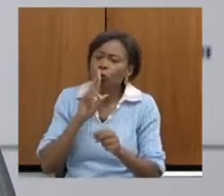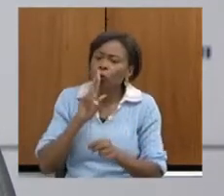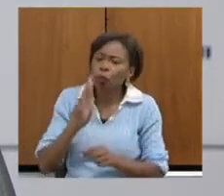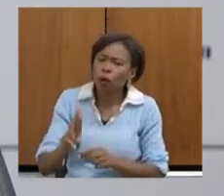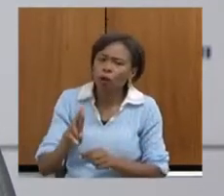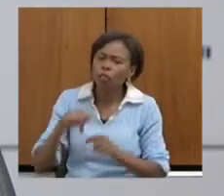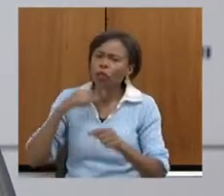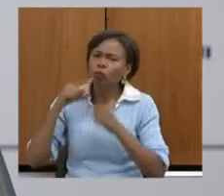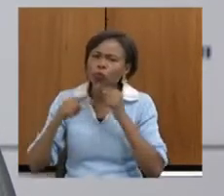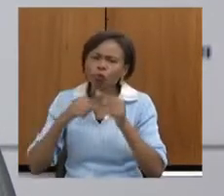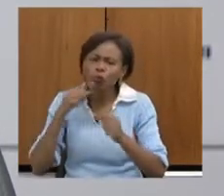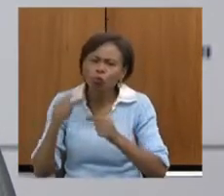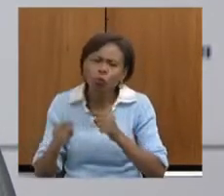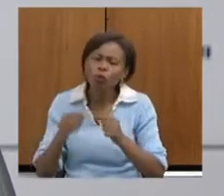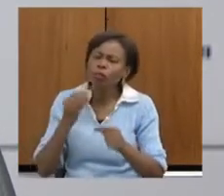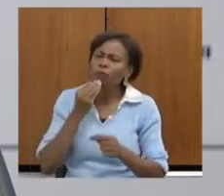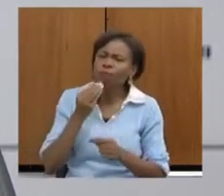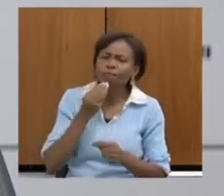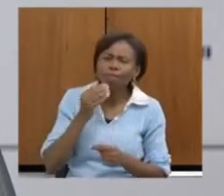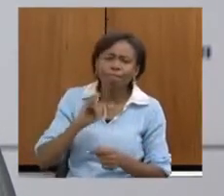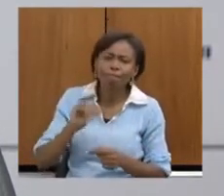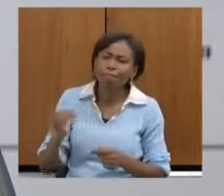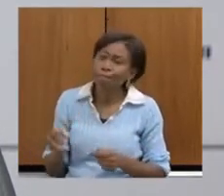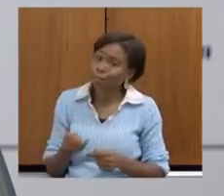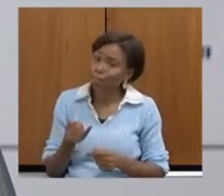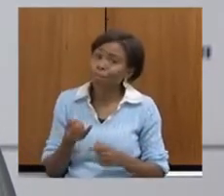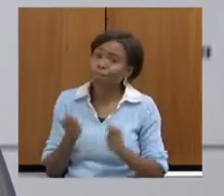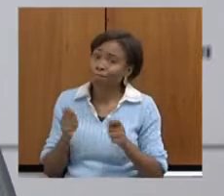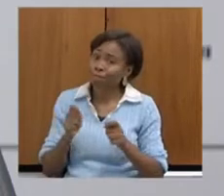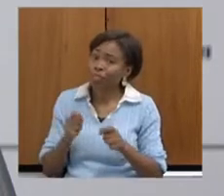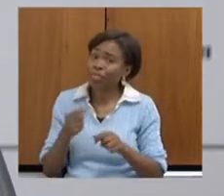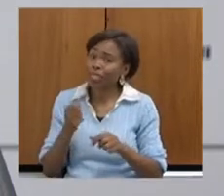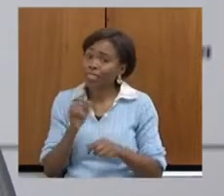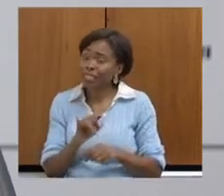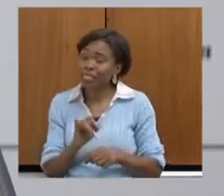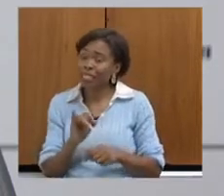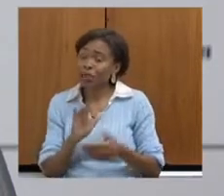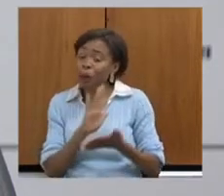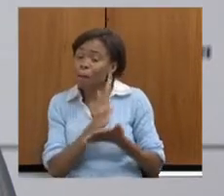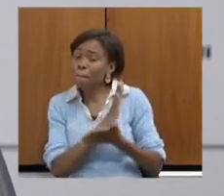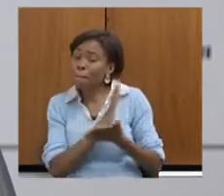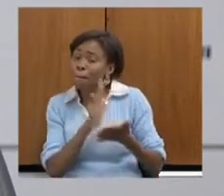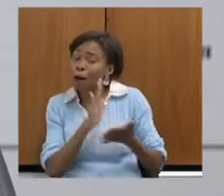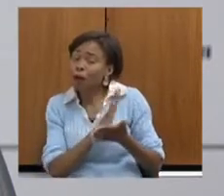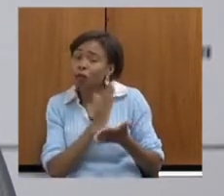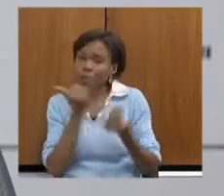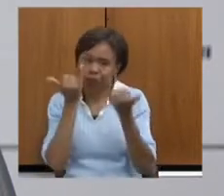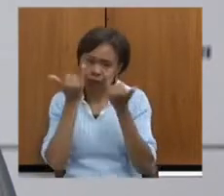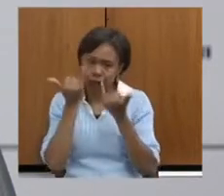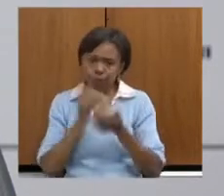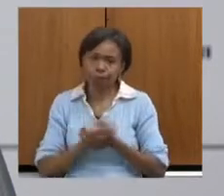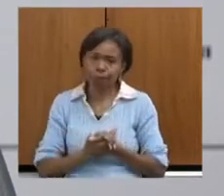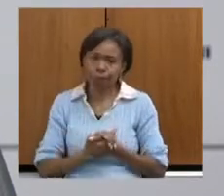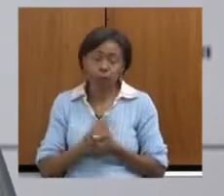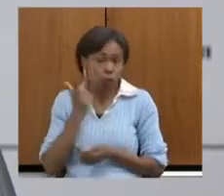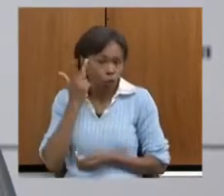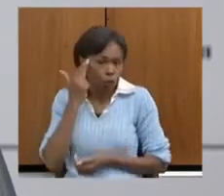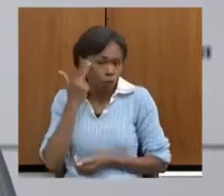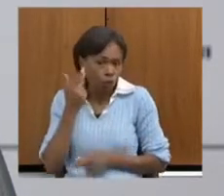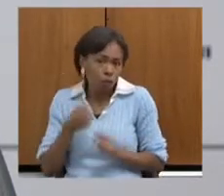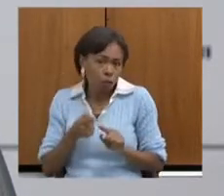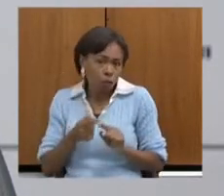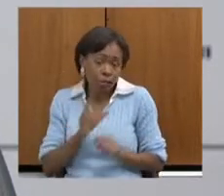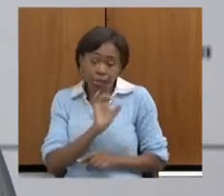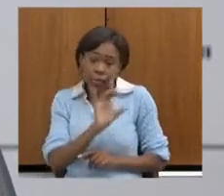de traduzir as expectativas podem ser criadas a partir de uma leitura parcial da situação que é normal uma vez que cada pessoa